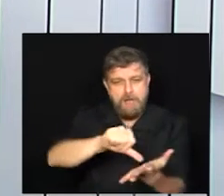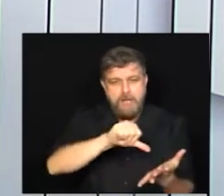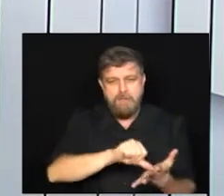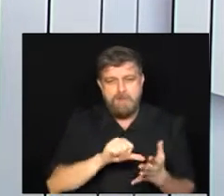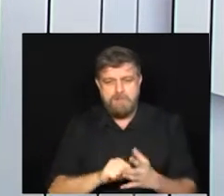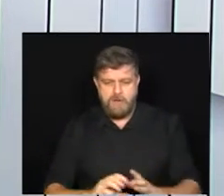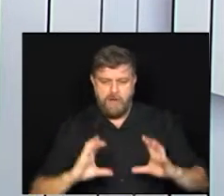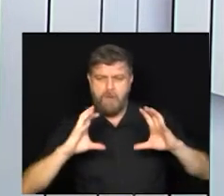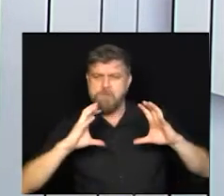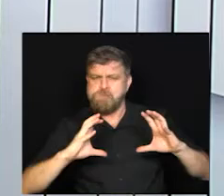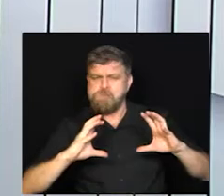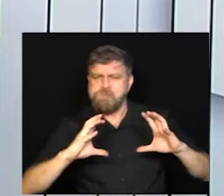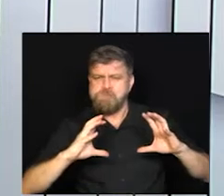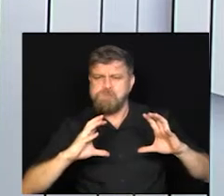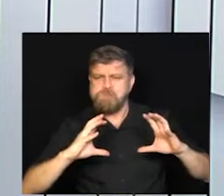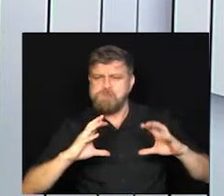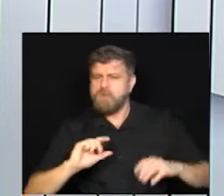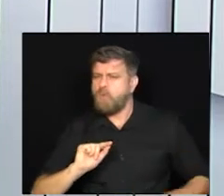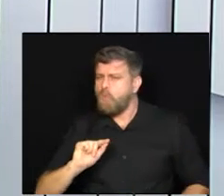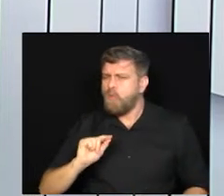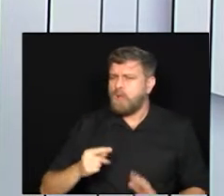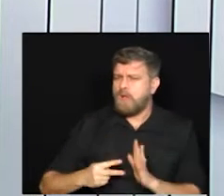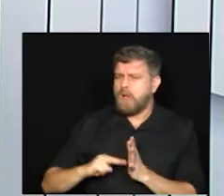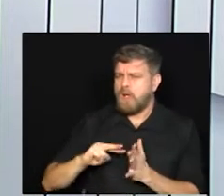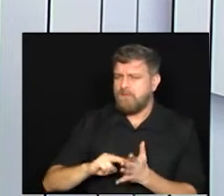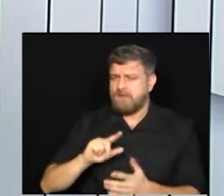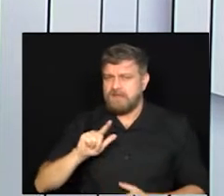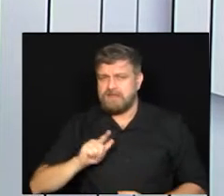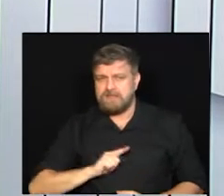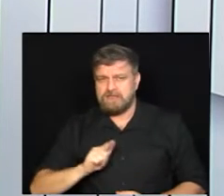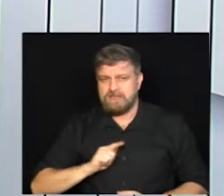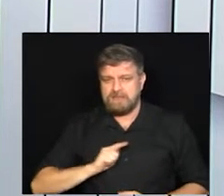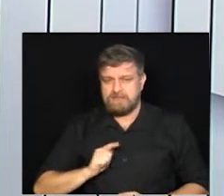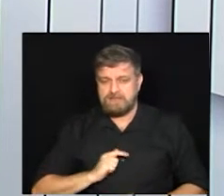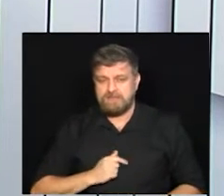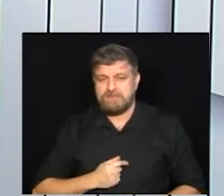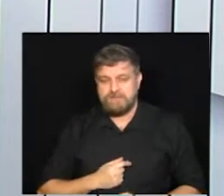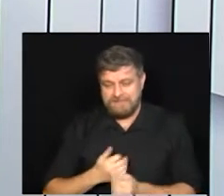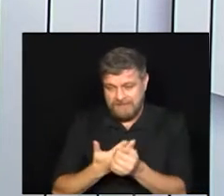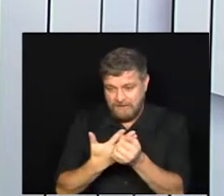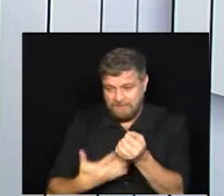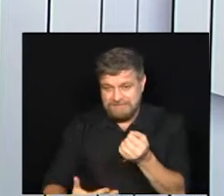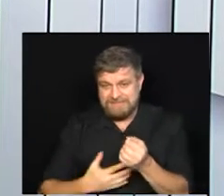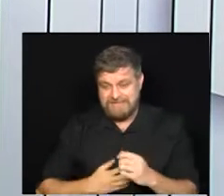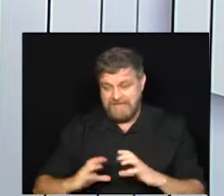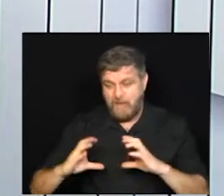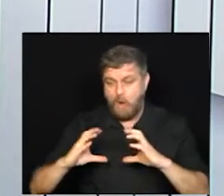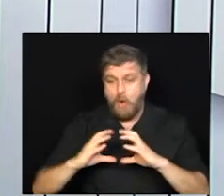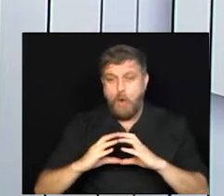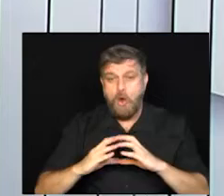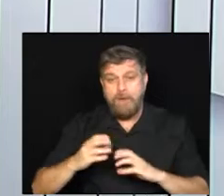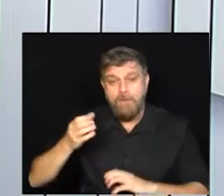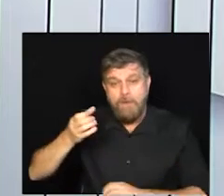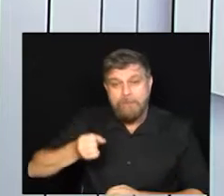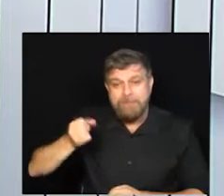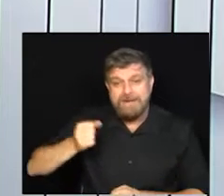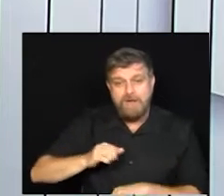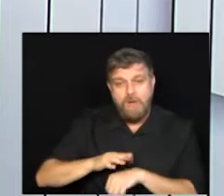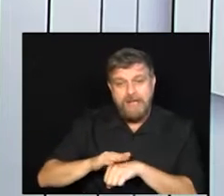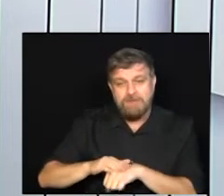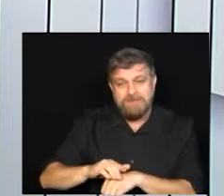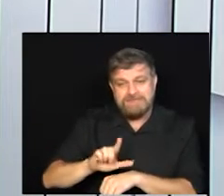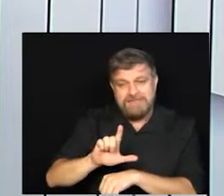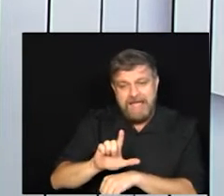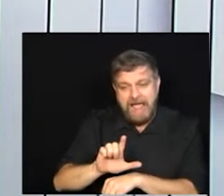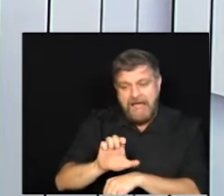bolas gigantes, uma referência aos glóbulos brancos que são acometidos pela leucemia.